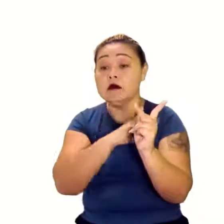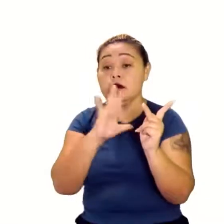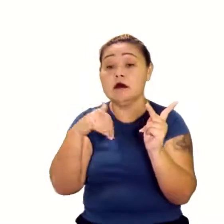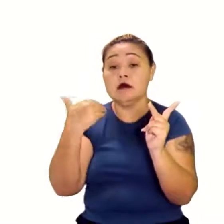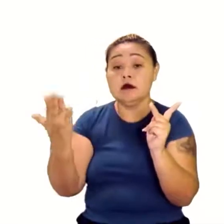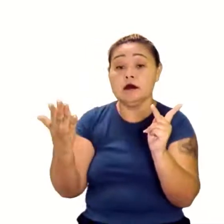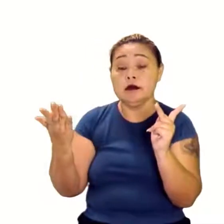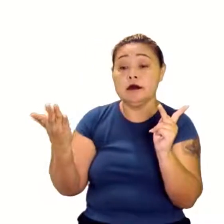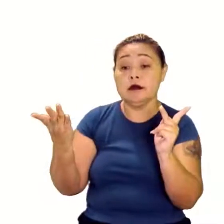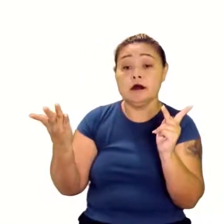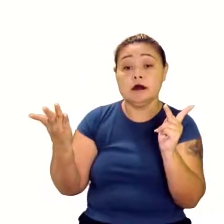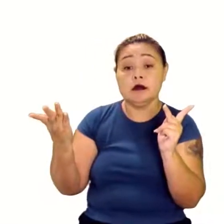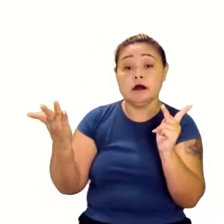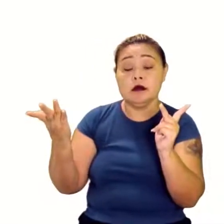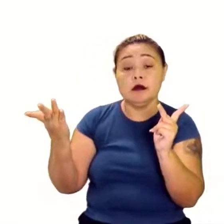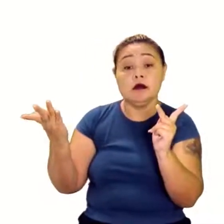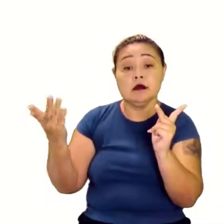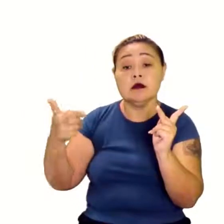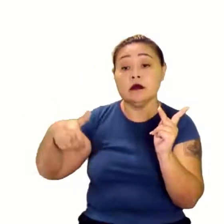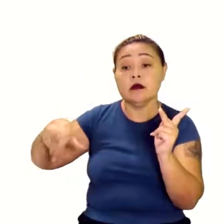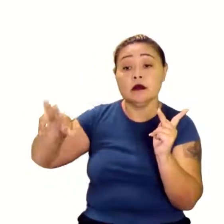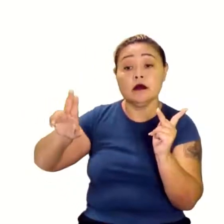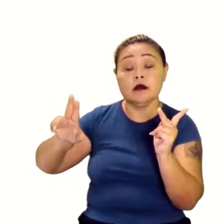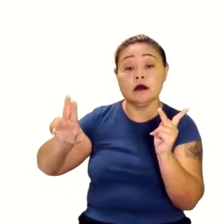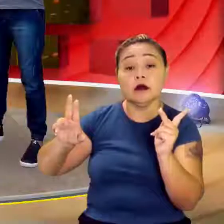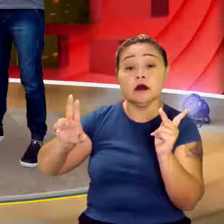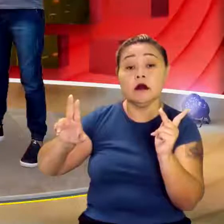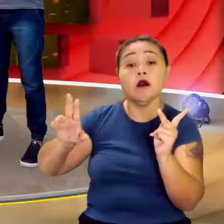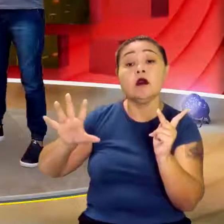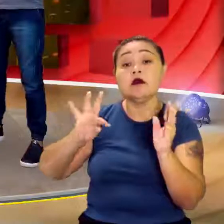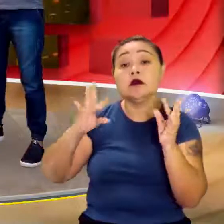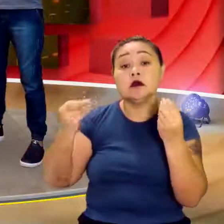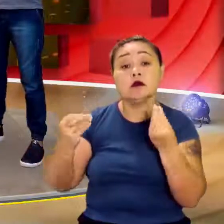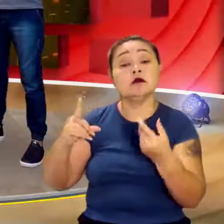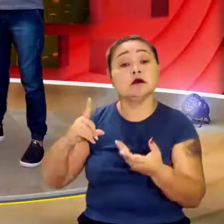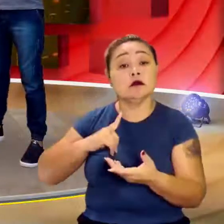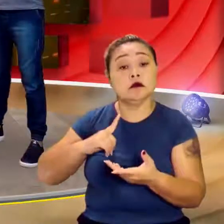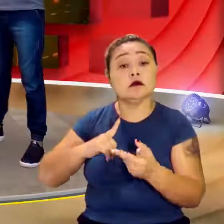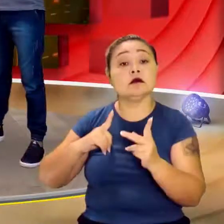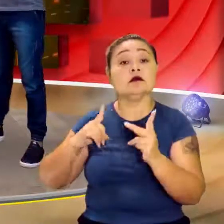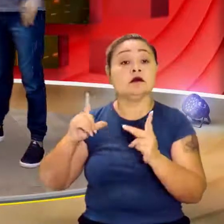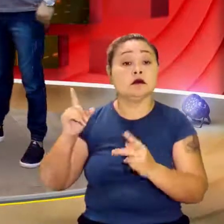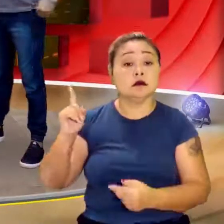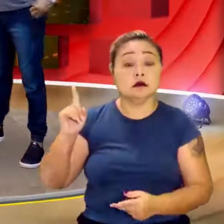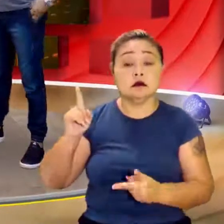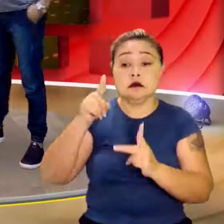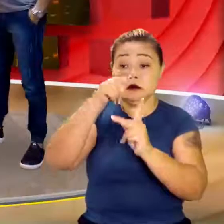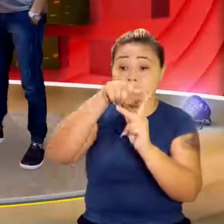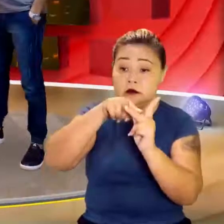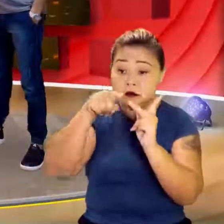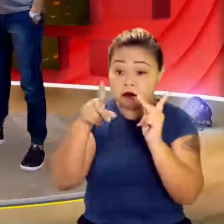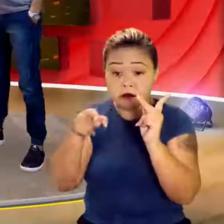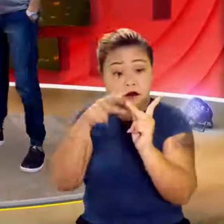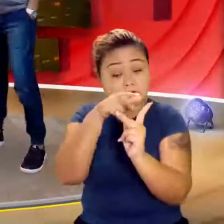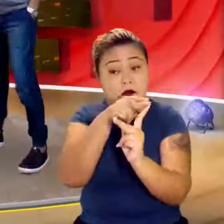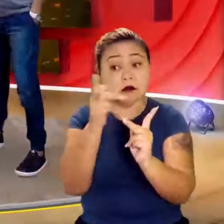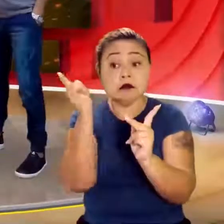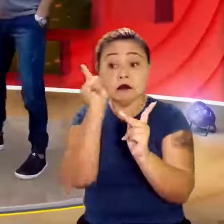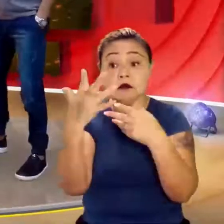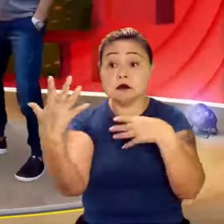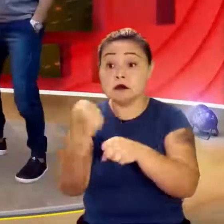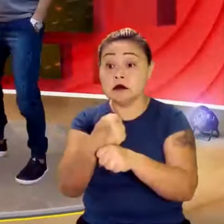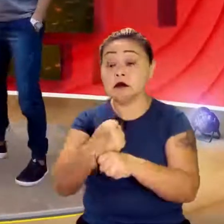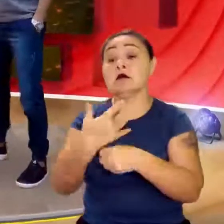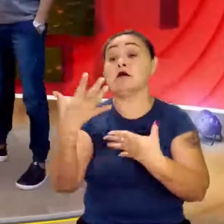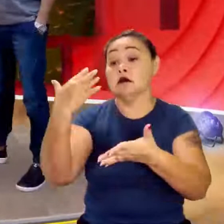somar. E aqui, ó, vem aqui com a gente, olha lá. Eu costumo sempre dizer assim, ó. Toda vez que você tiver, né, índice radicando igual, você consegue somar e